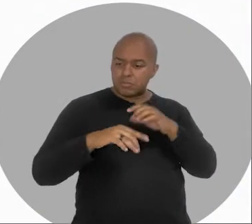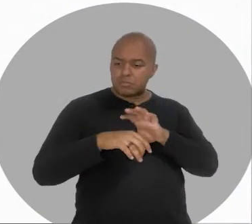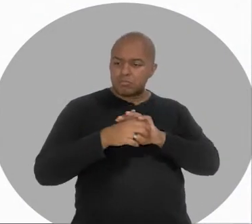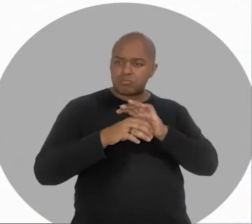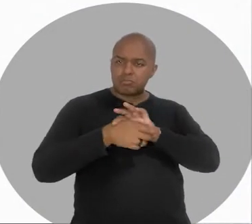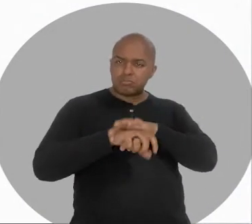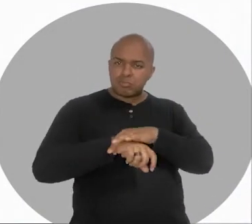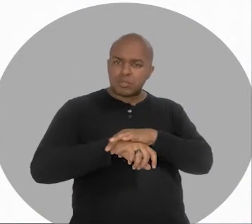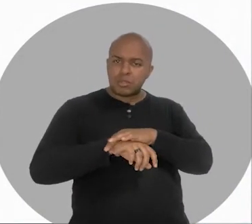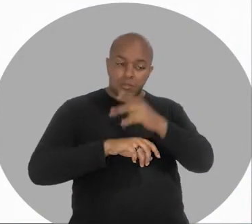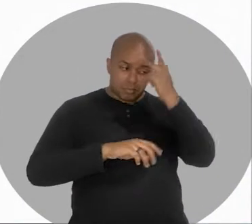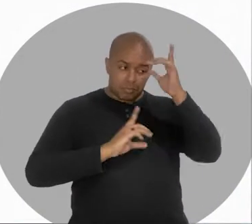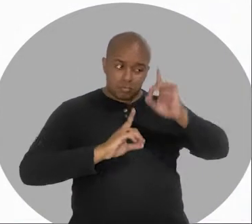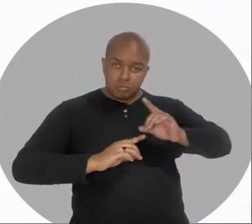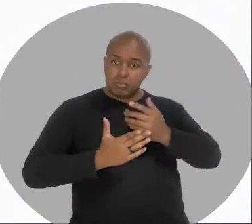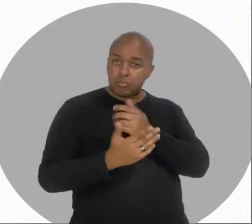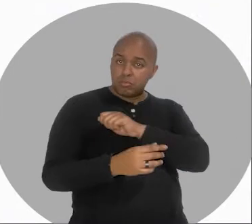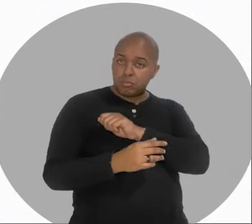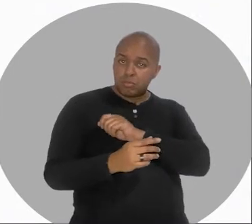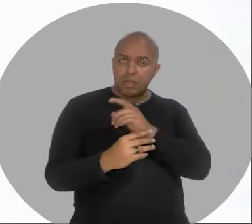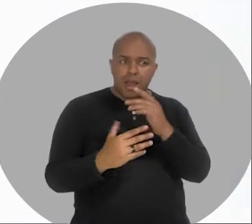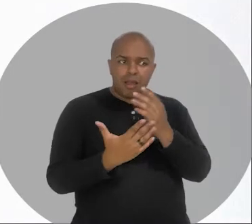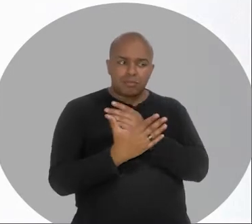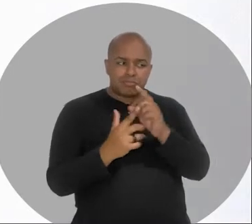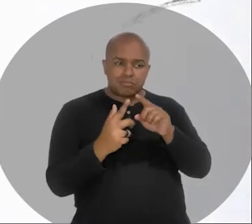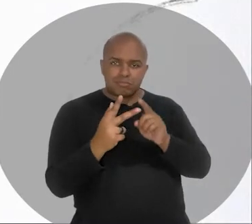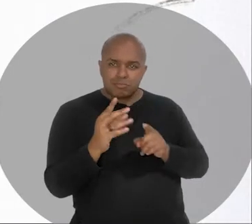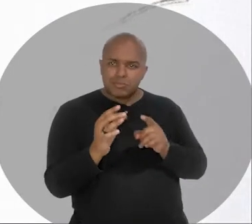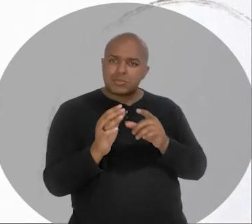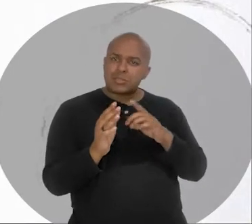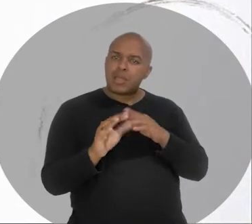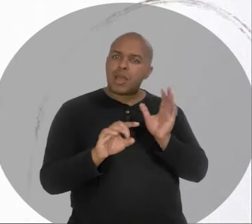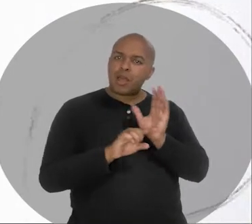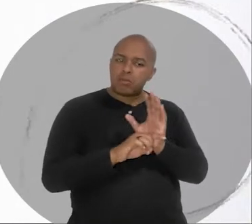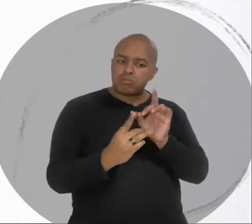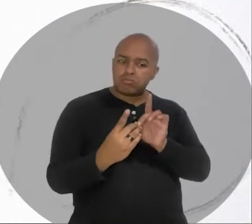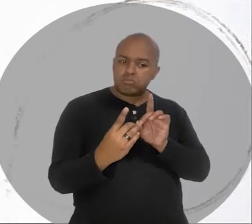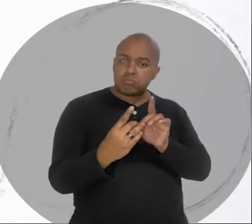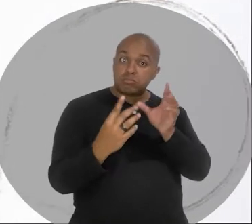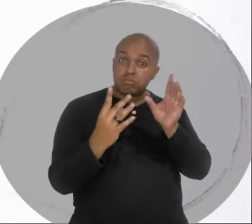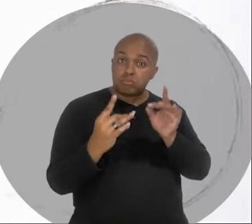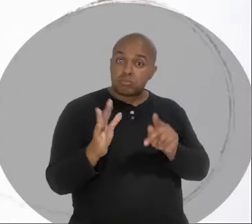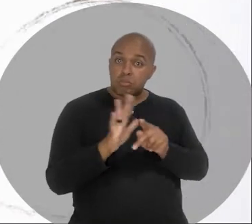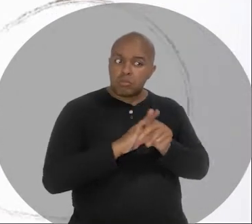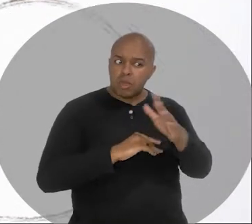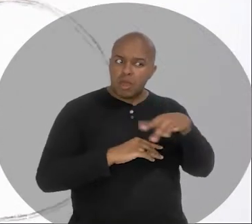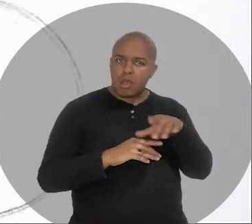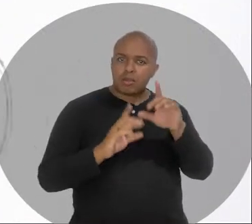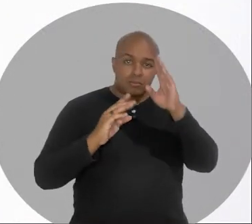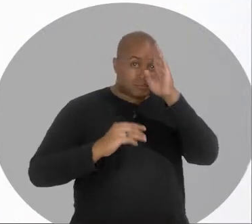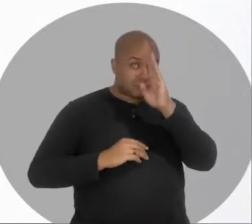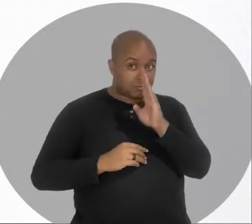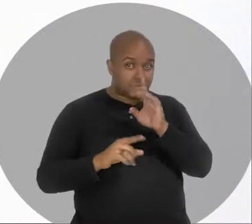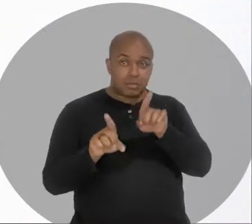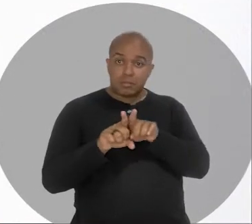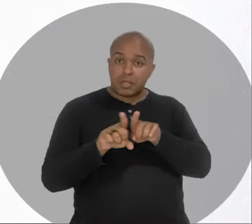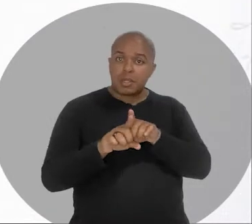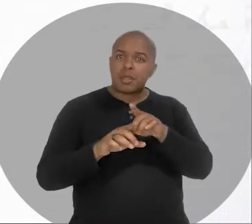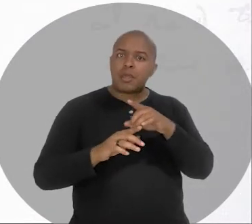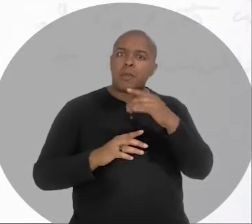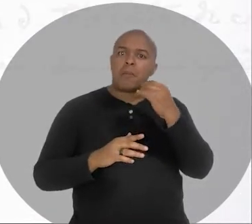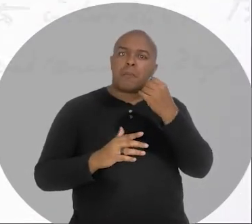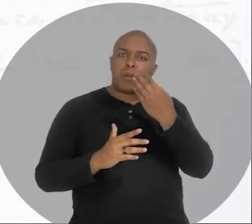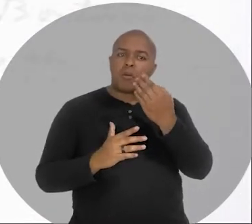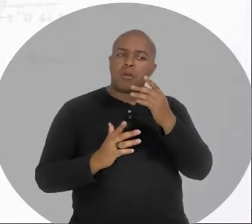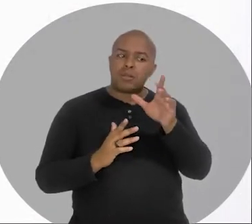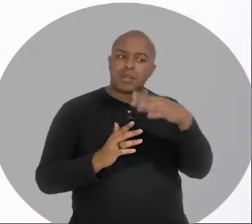aos estudantes com deficiências e atípicos atendimento educacional especializado, gratuito e preferencialmente